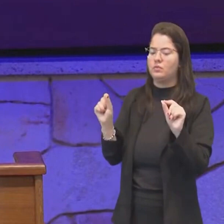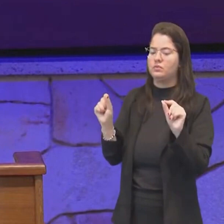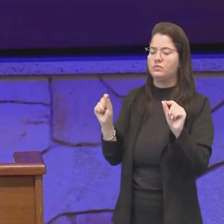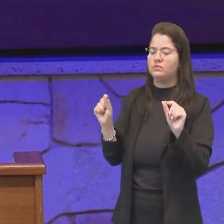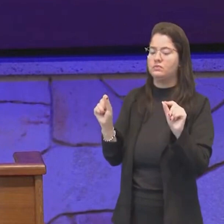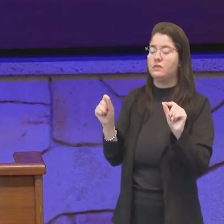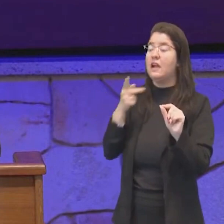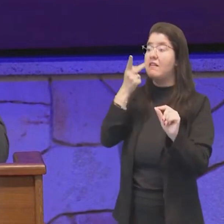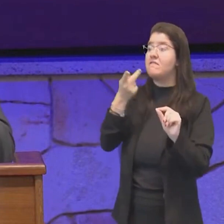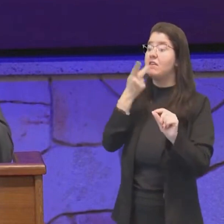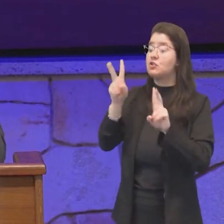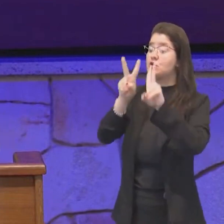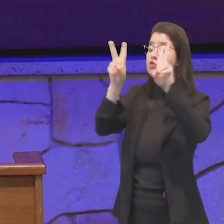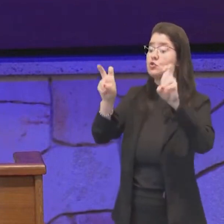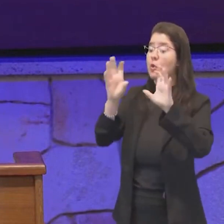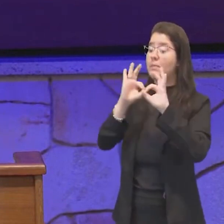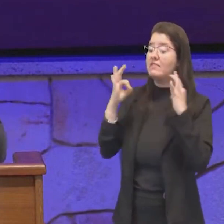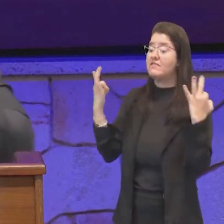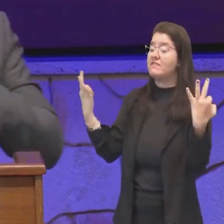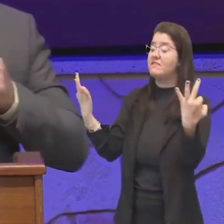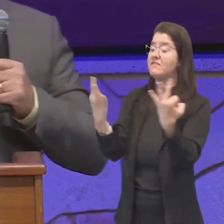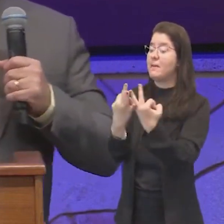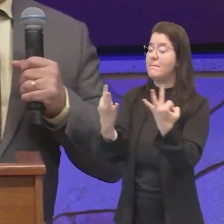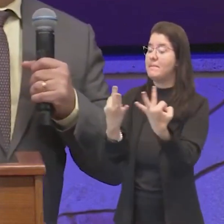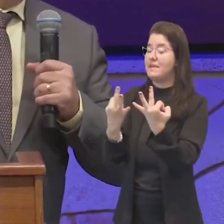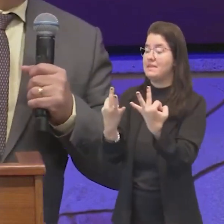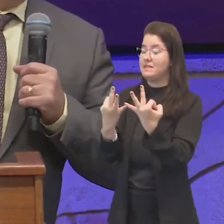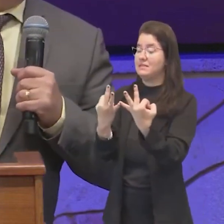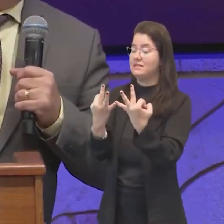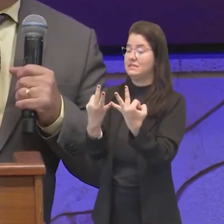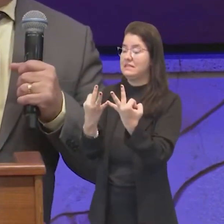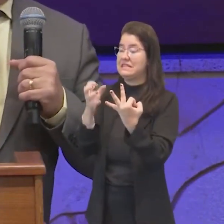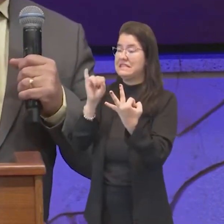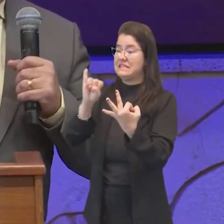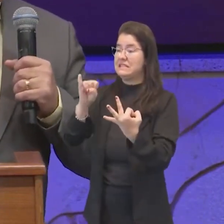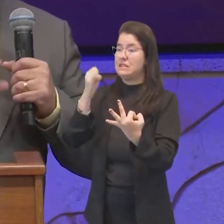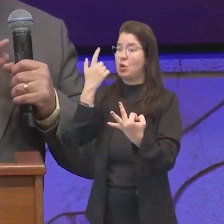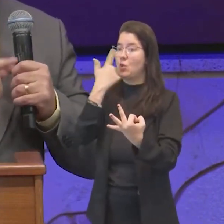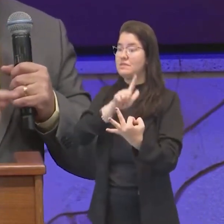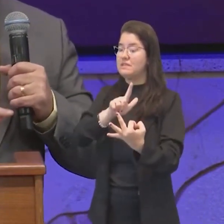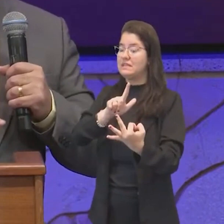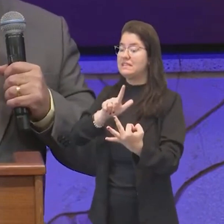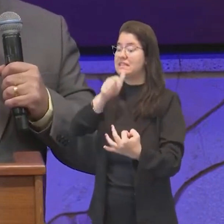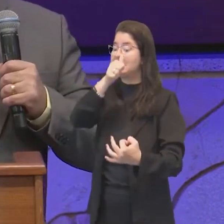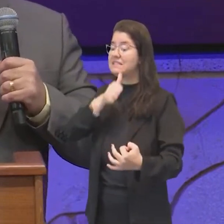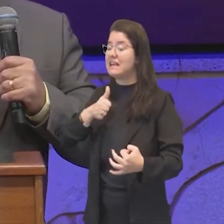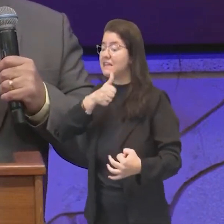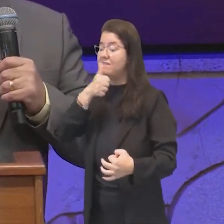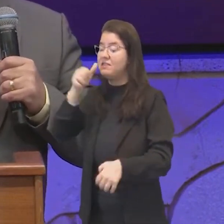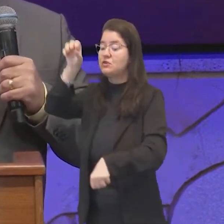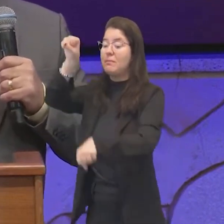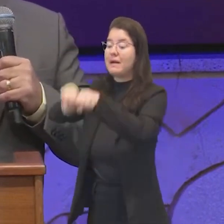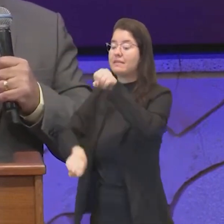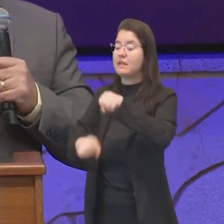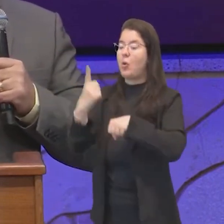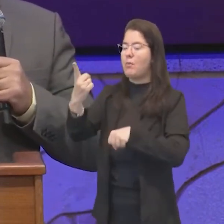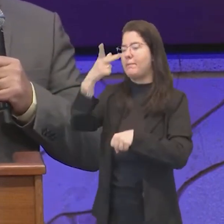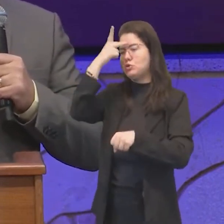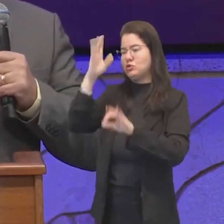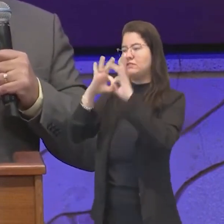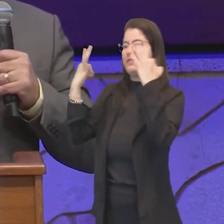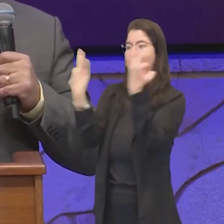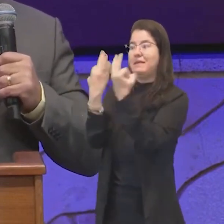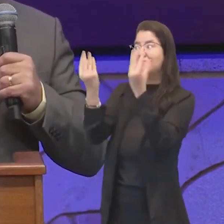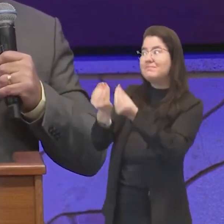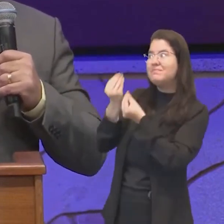de uma família, como se assim ele pudesse agradar a Deus. Talvez a forma mais extrema de alguém querer agradar